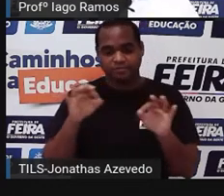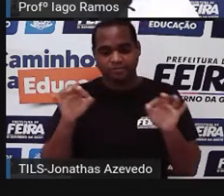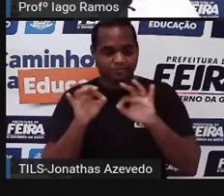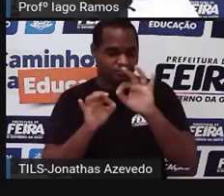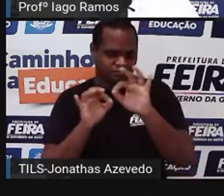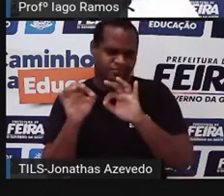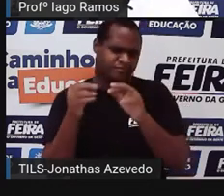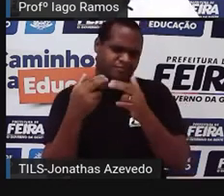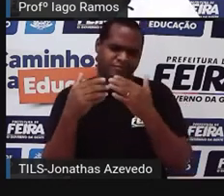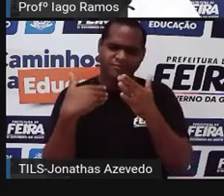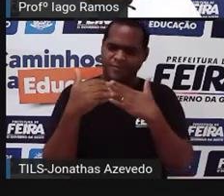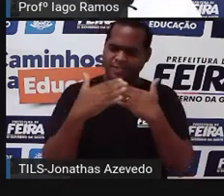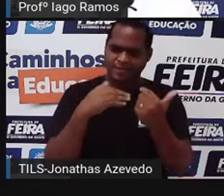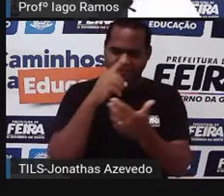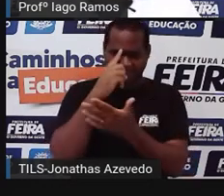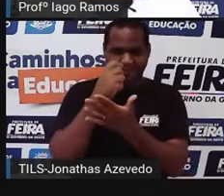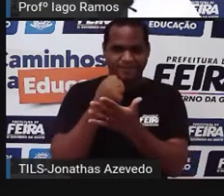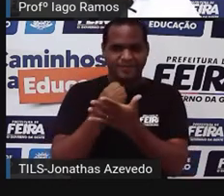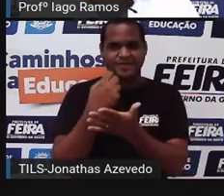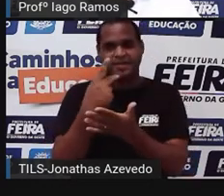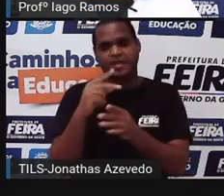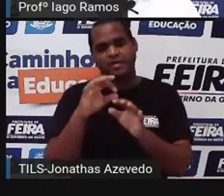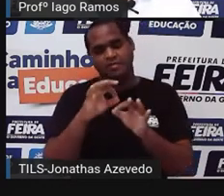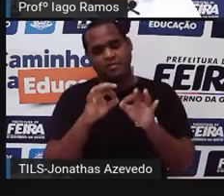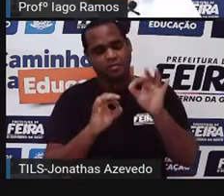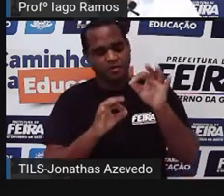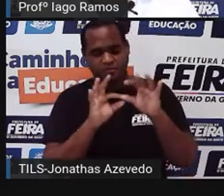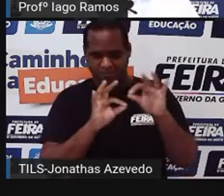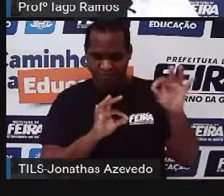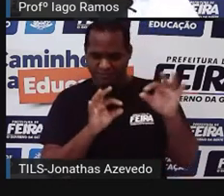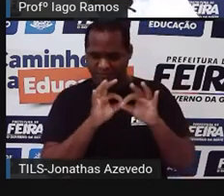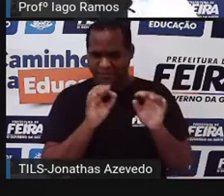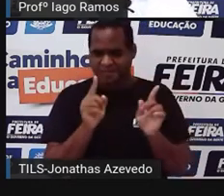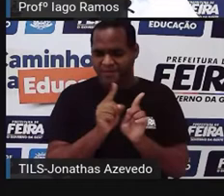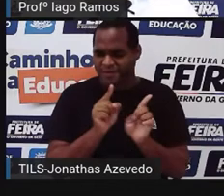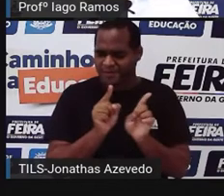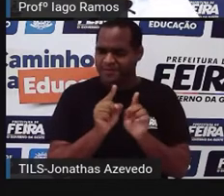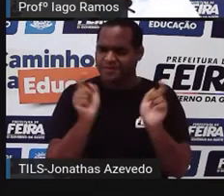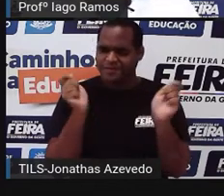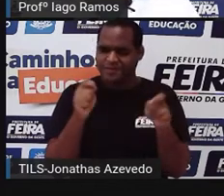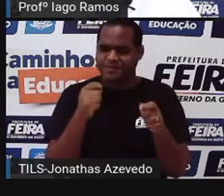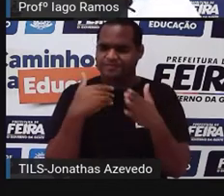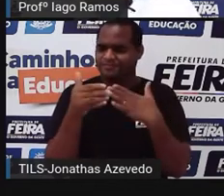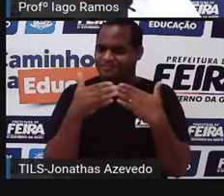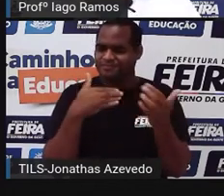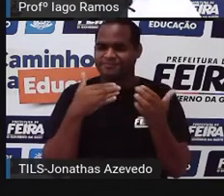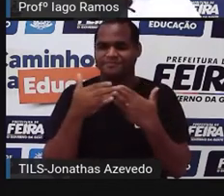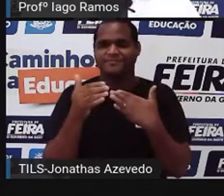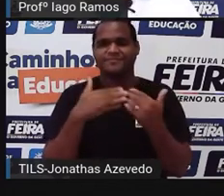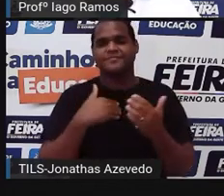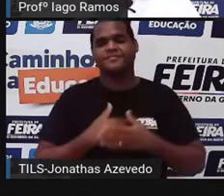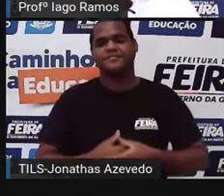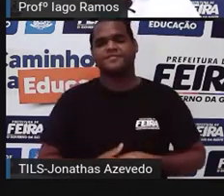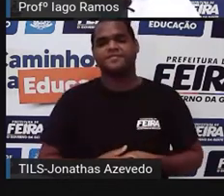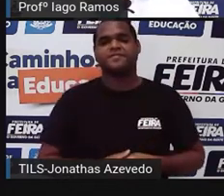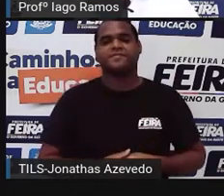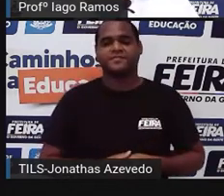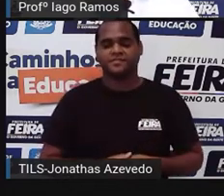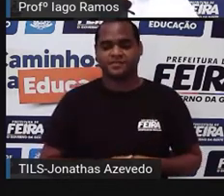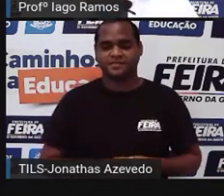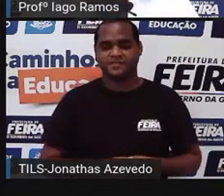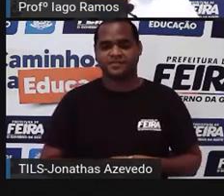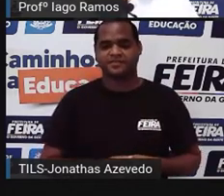quiser tá bom você pode fazer lá maior você pode fazer lá Menorzinha mas